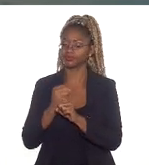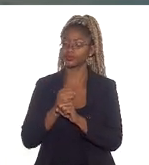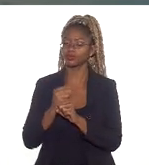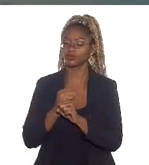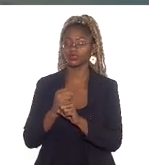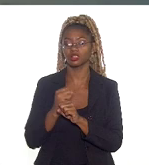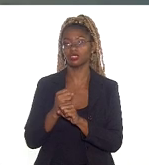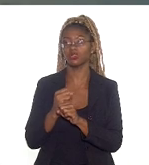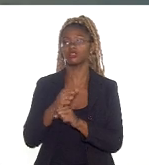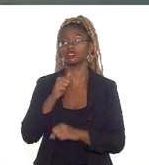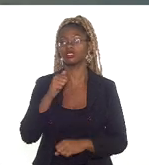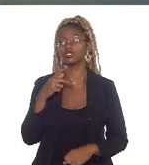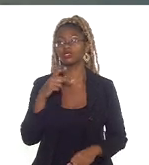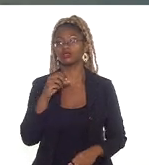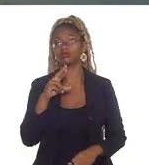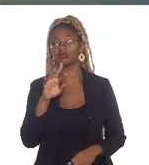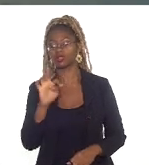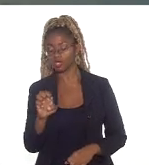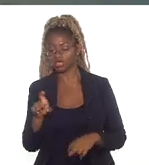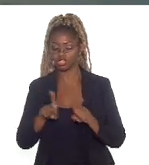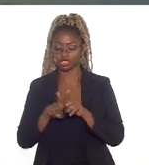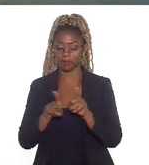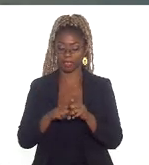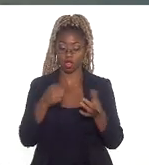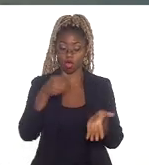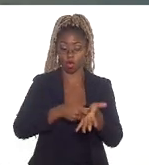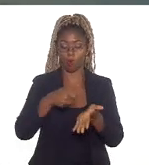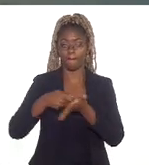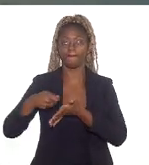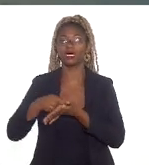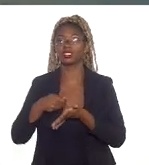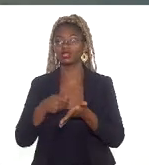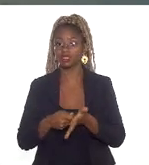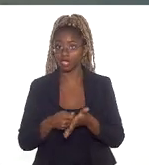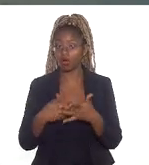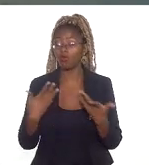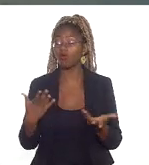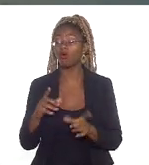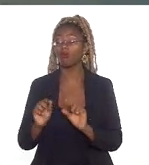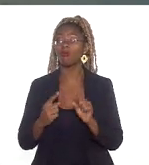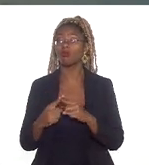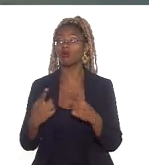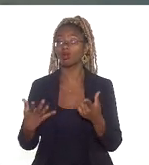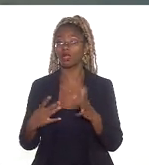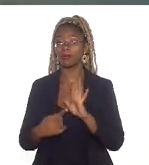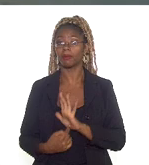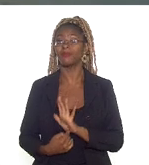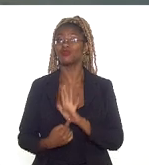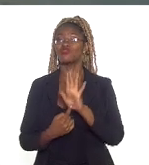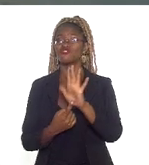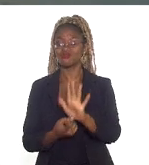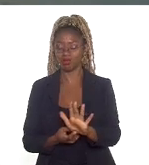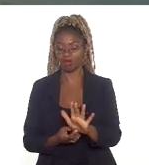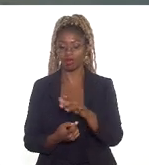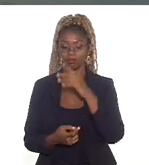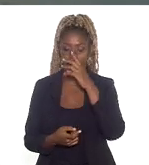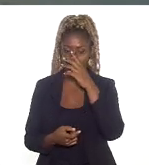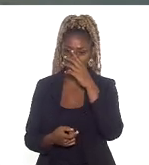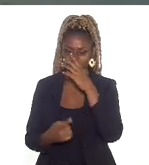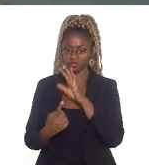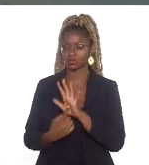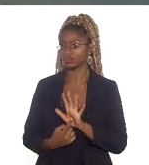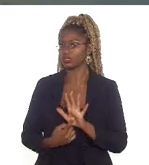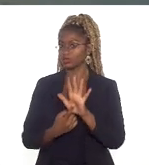de aporte versus obrigações é para mostrar que as